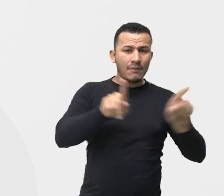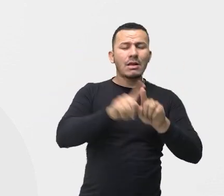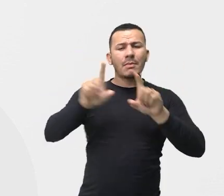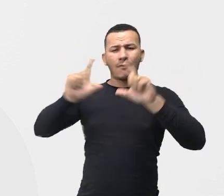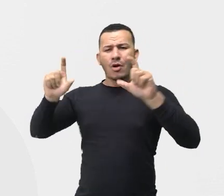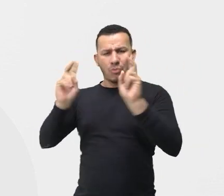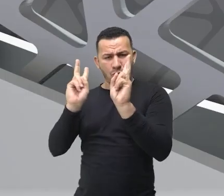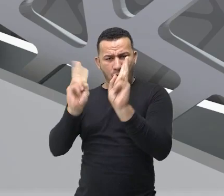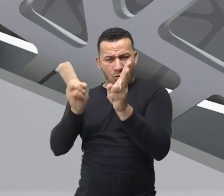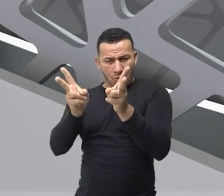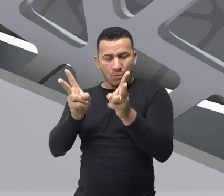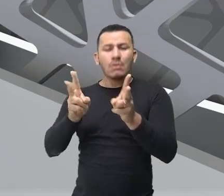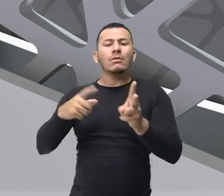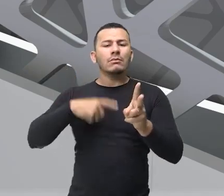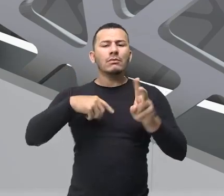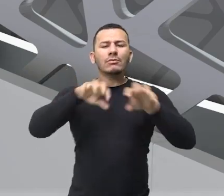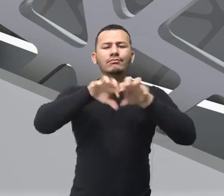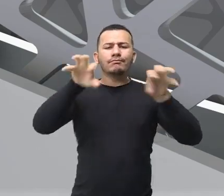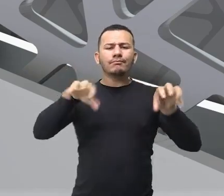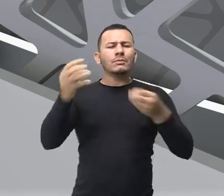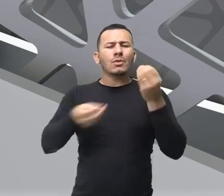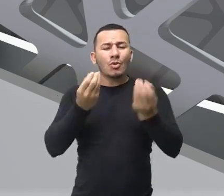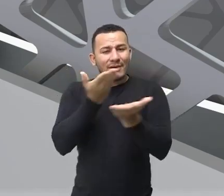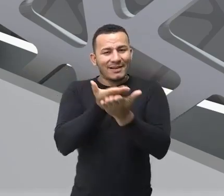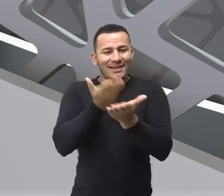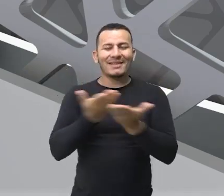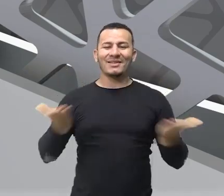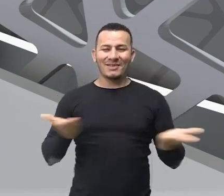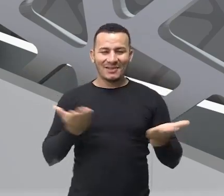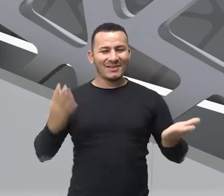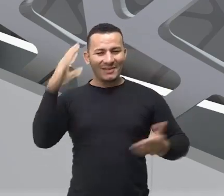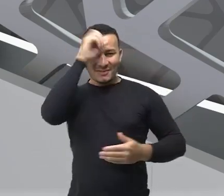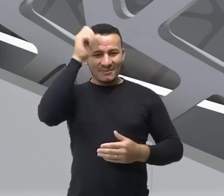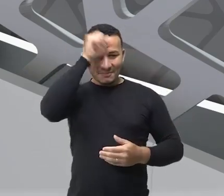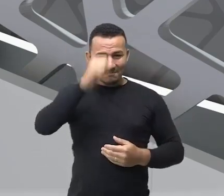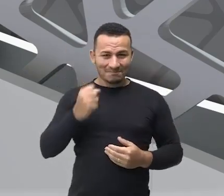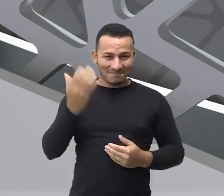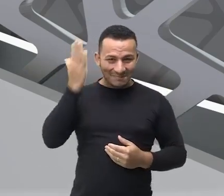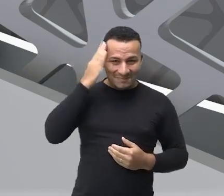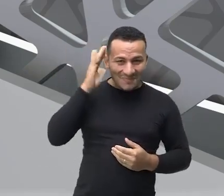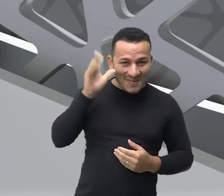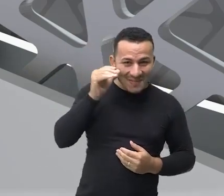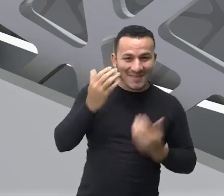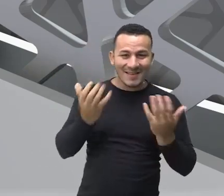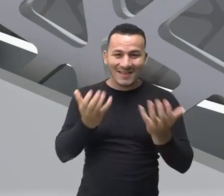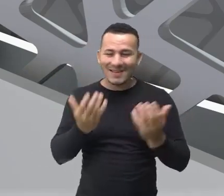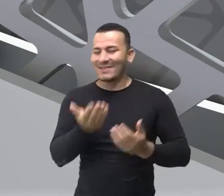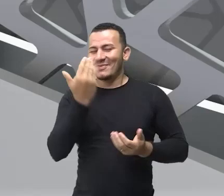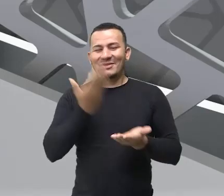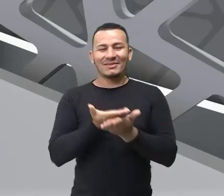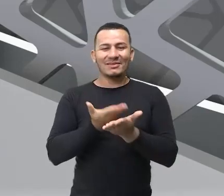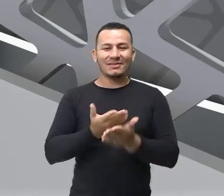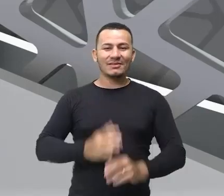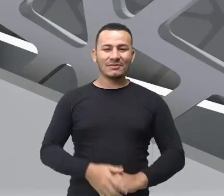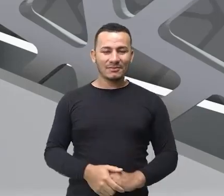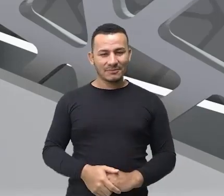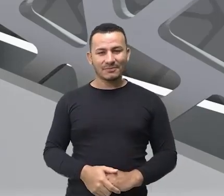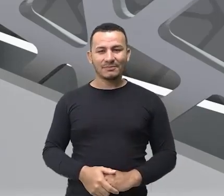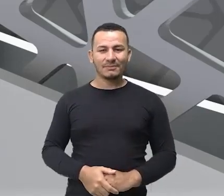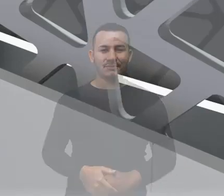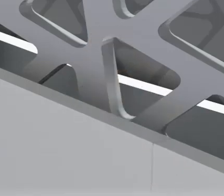formas fixas, certo? Tudo isso na nossa aula de hoje. Estão curiosos? Então, venham comigo.